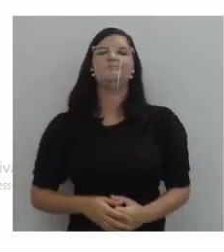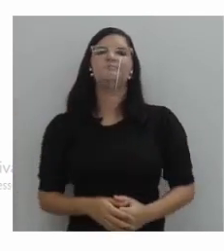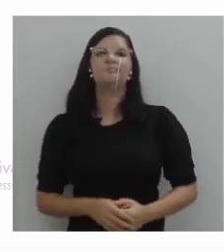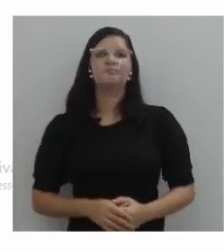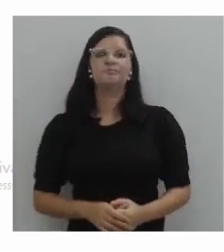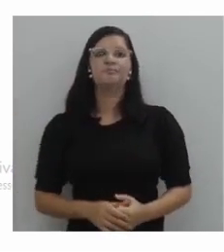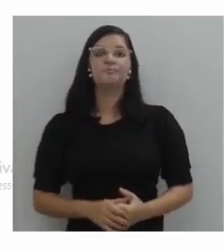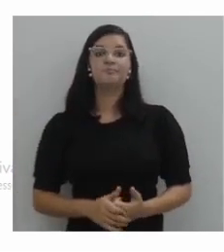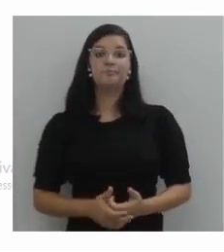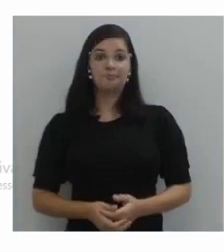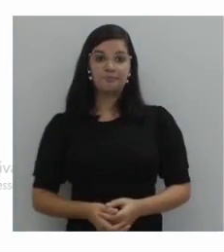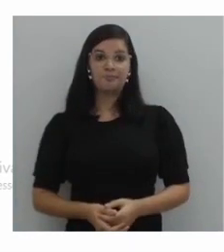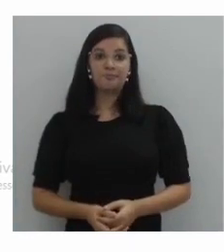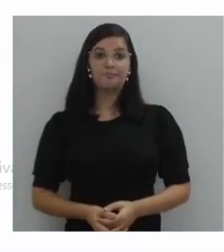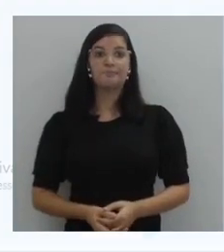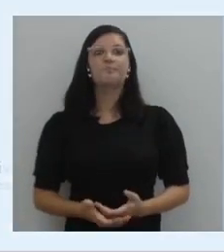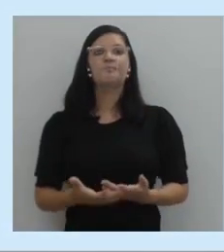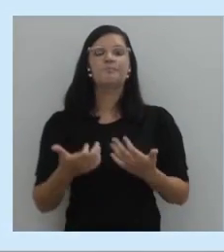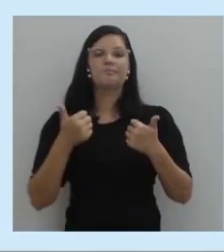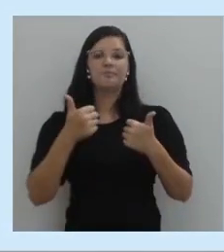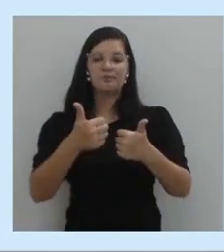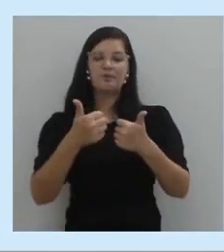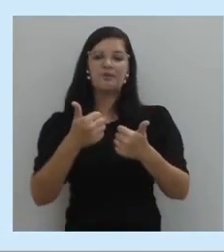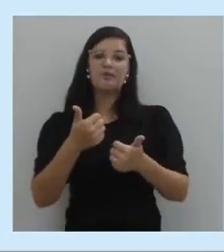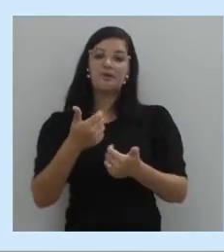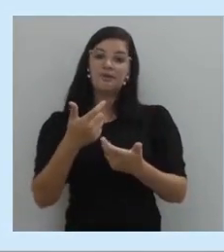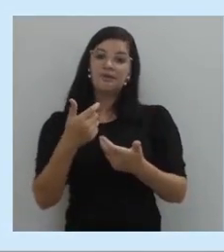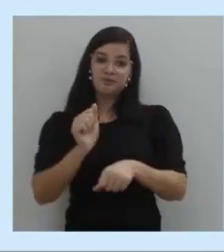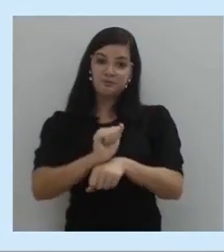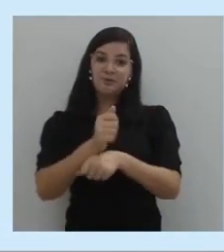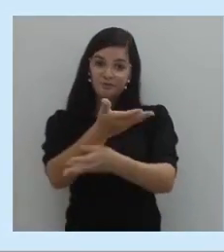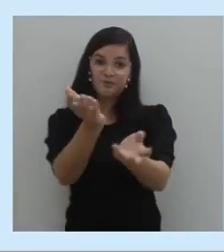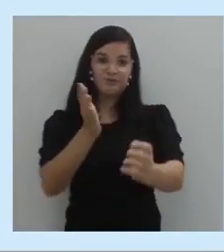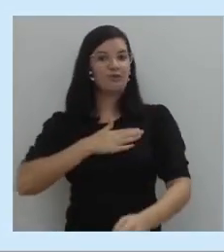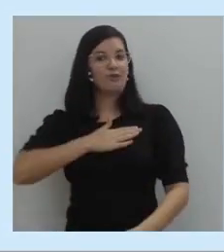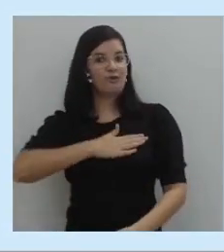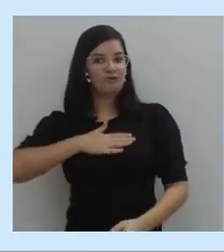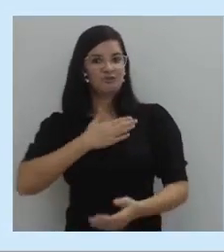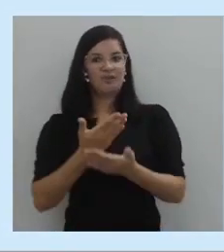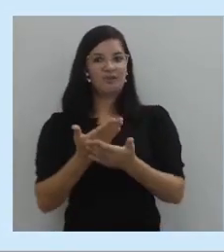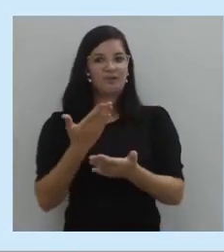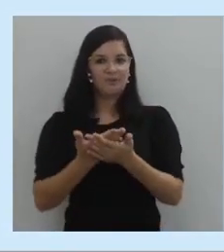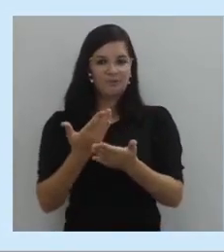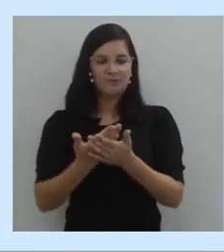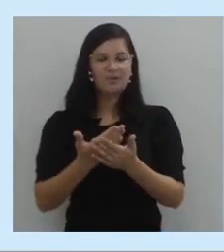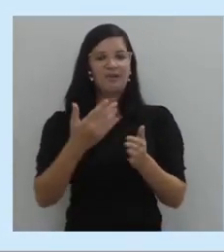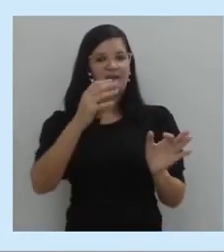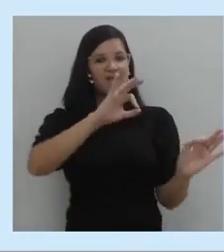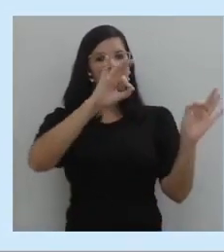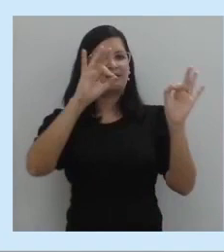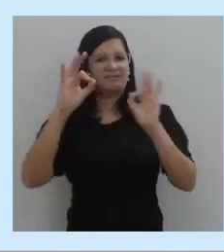se filtrar. Olha para mim, gente. Oitavo ano, espero que vocês tenham gostado da aula, tá? Peço